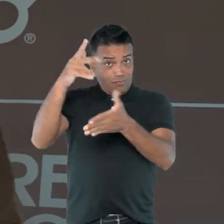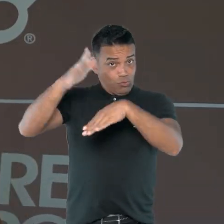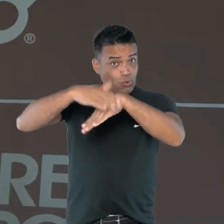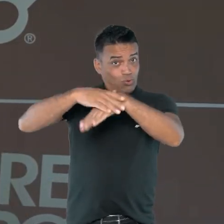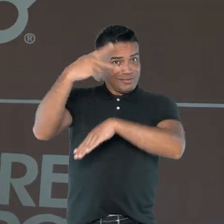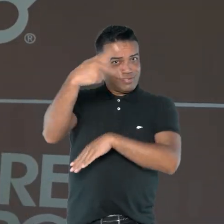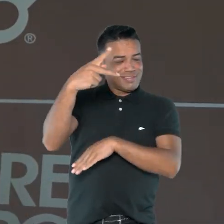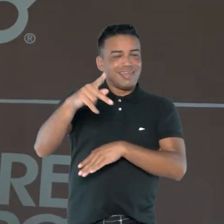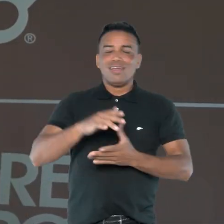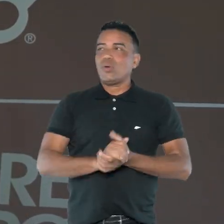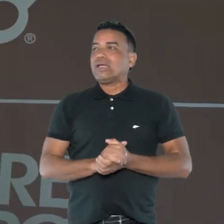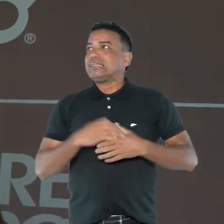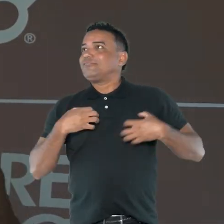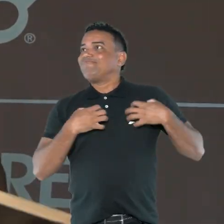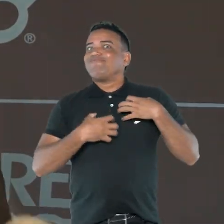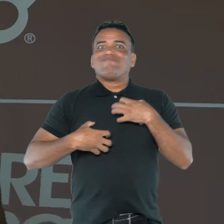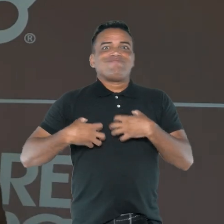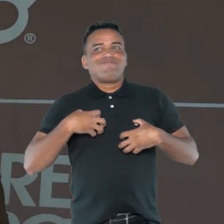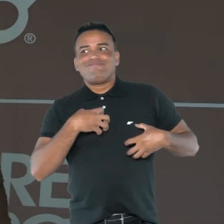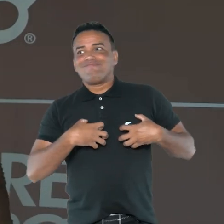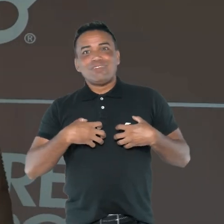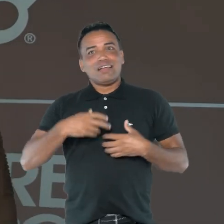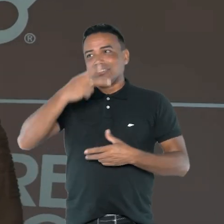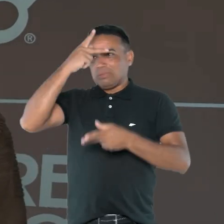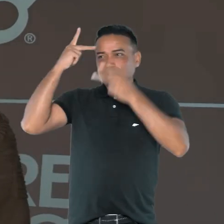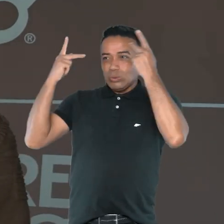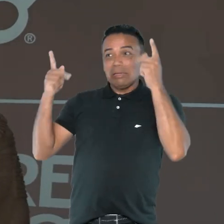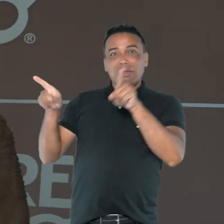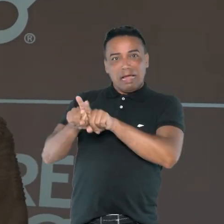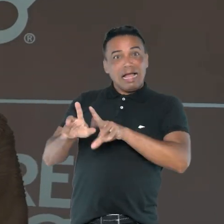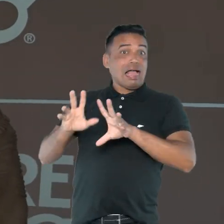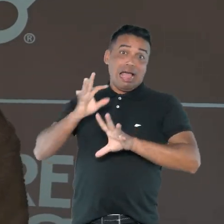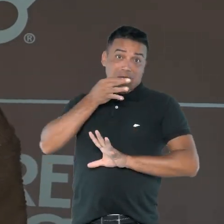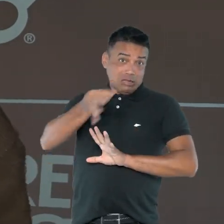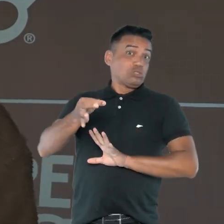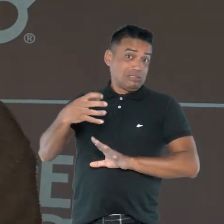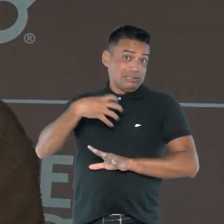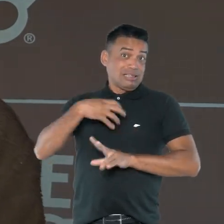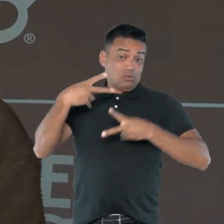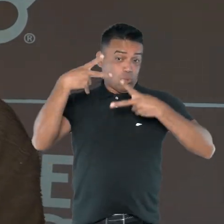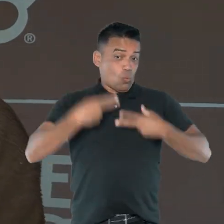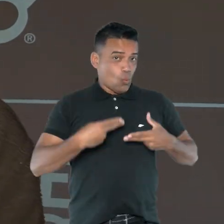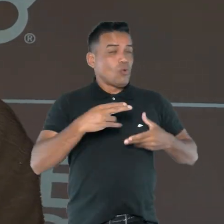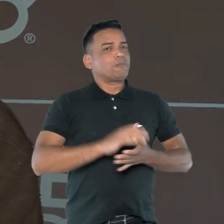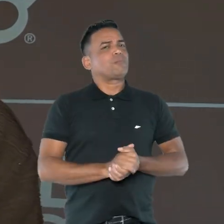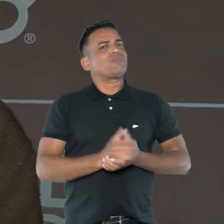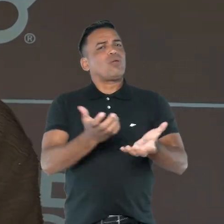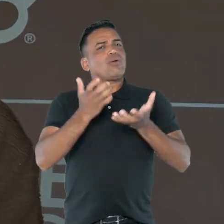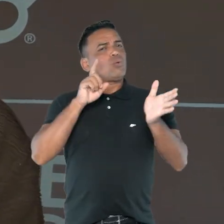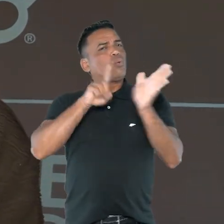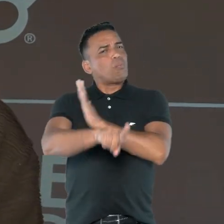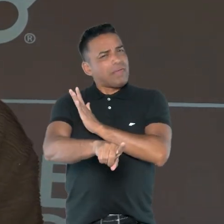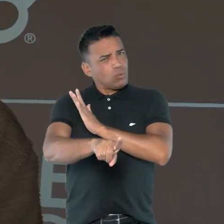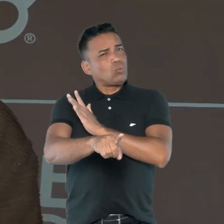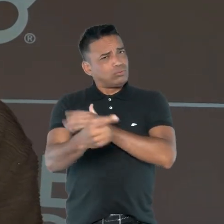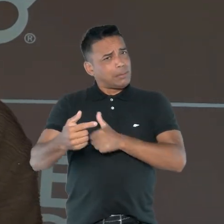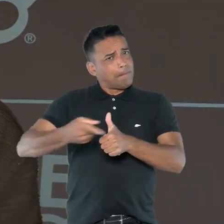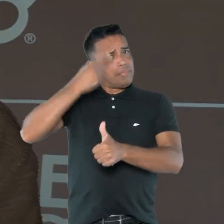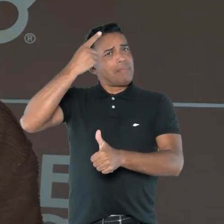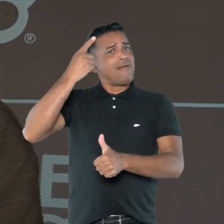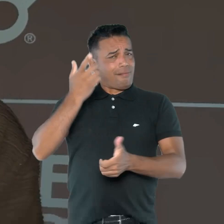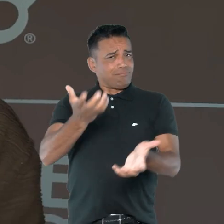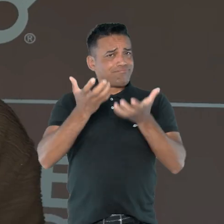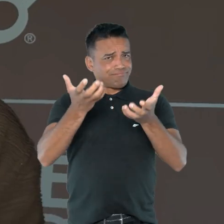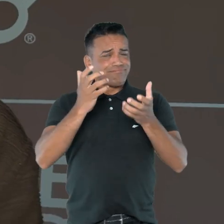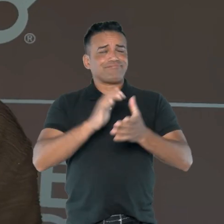tira do eixo, como certamente tirou muitos dos seus leitores. E eu queria começar com uma pergunta que talvez você já